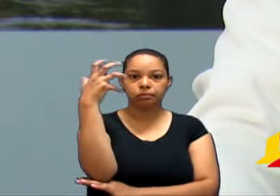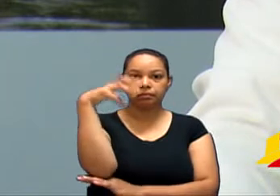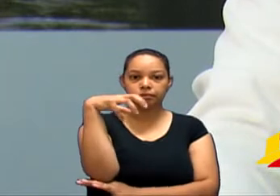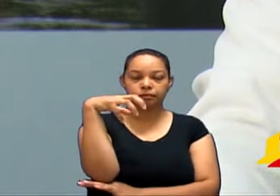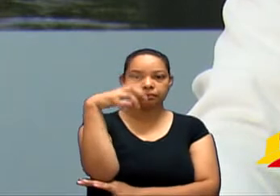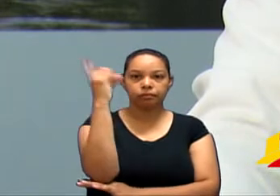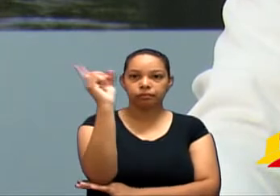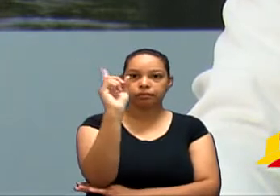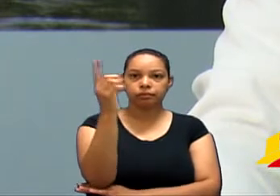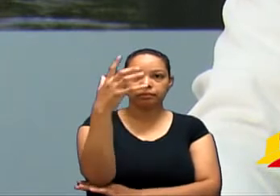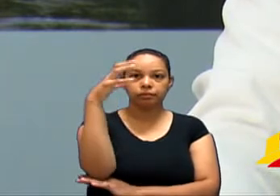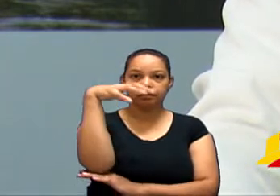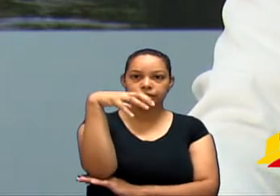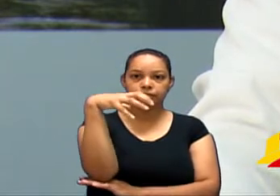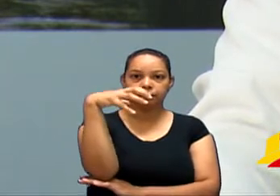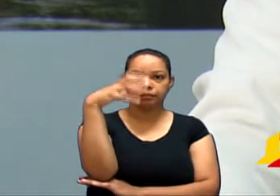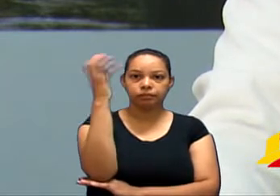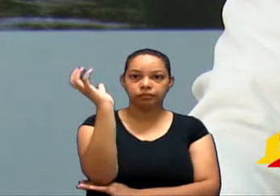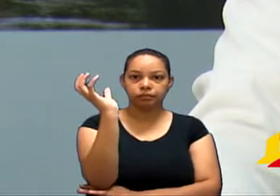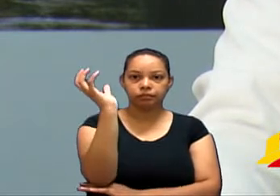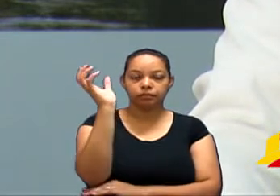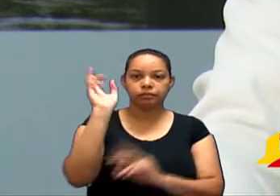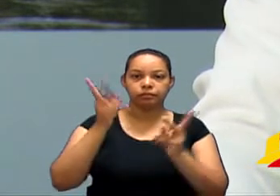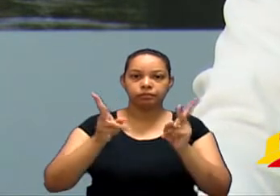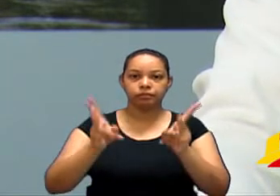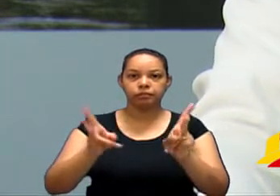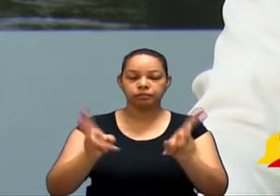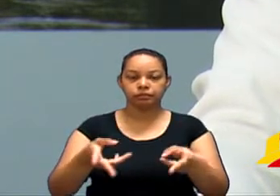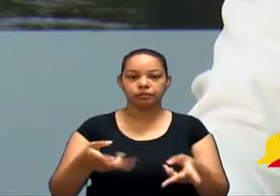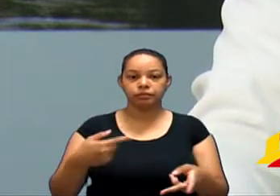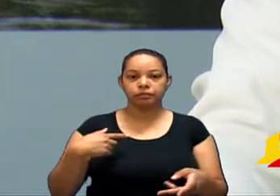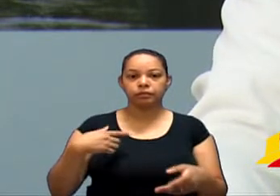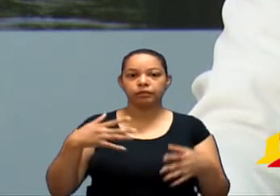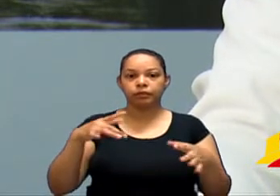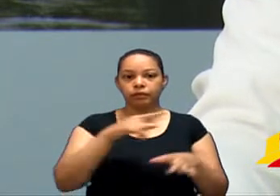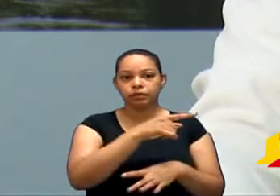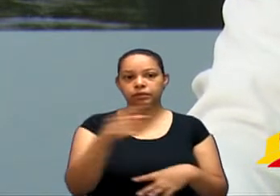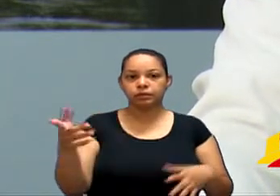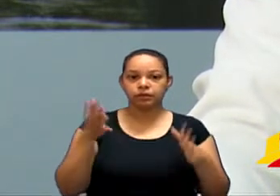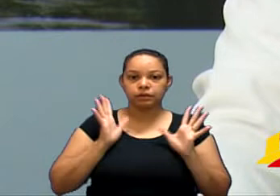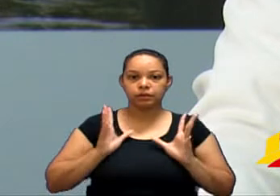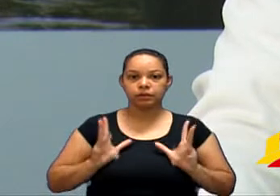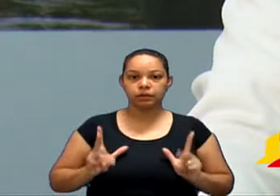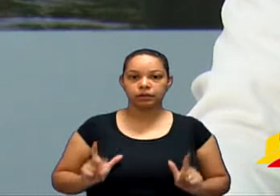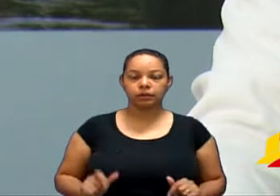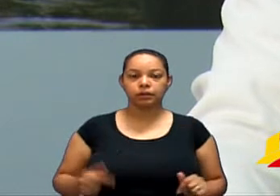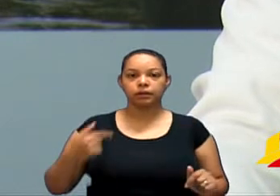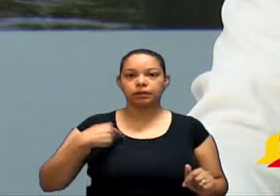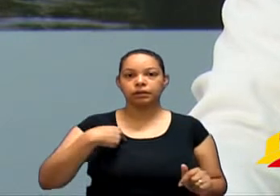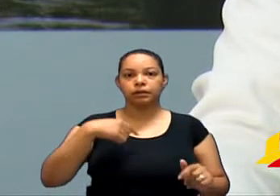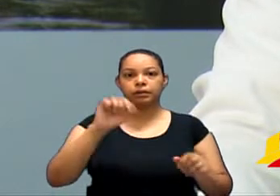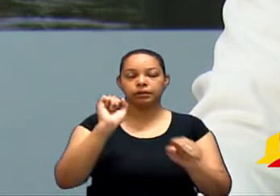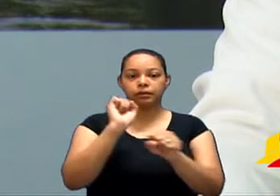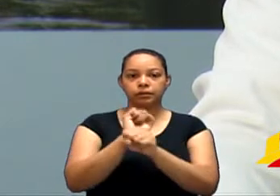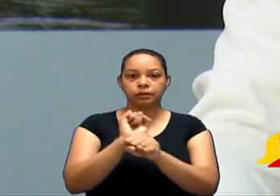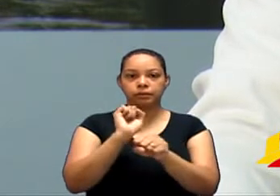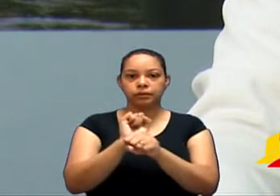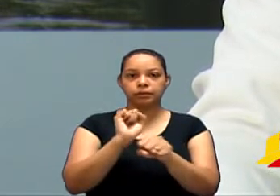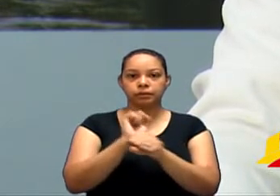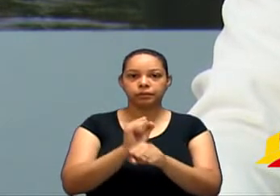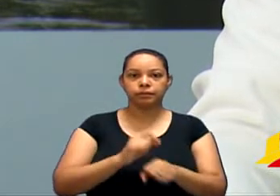estás limpos pela palavra que vos tenho falado permanecer em mim e eu permanecerei em Vós